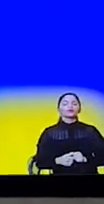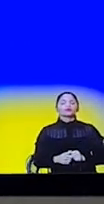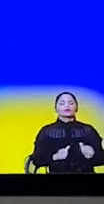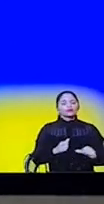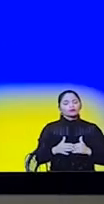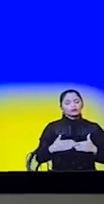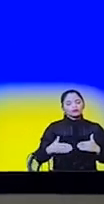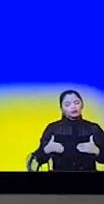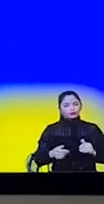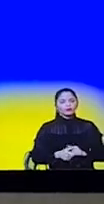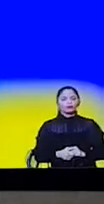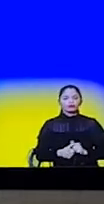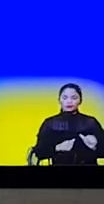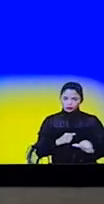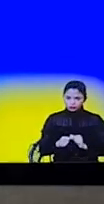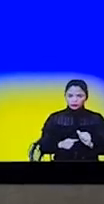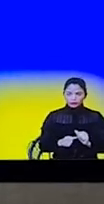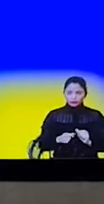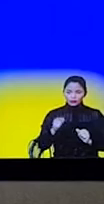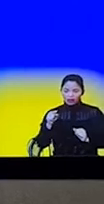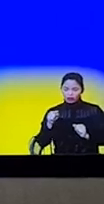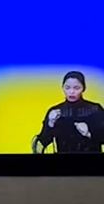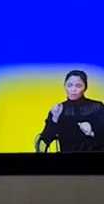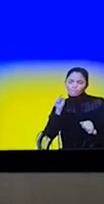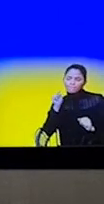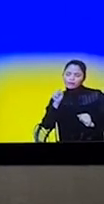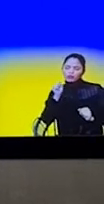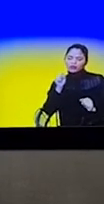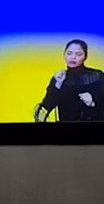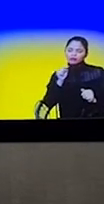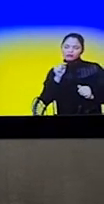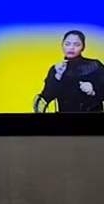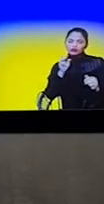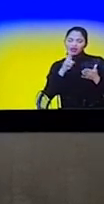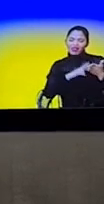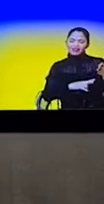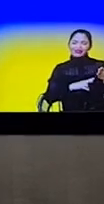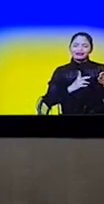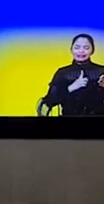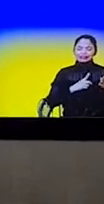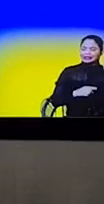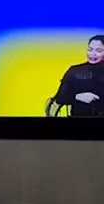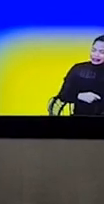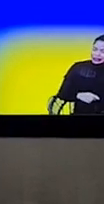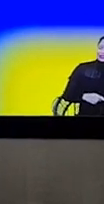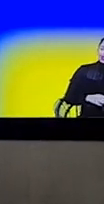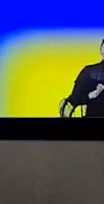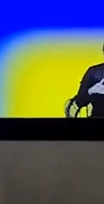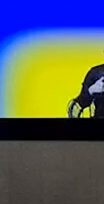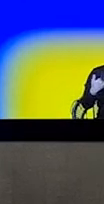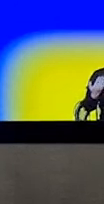dias. Uma outra grande mudança, ali tem um botãozinho de relatório. Então, se você clicar em relatório, você vai extrair, vai entender quais são